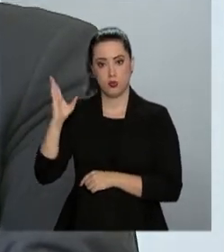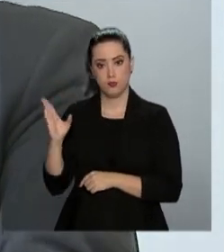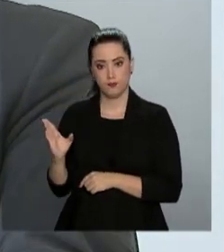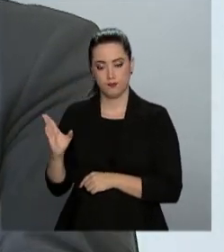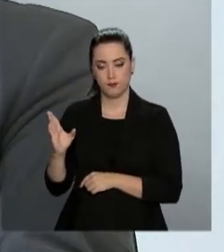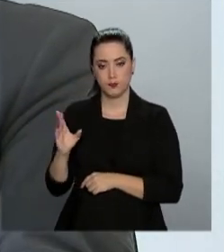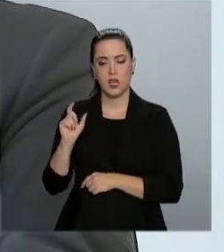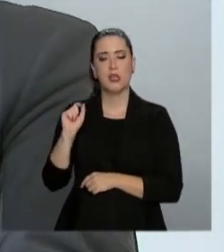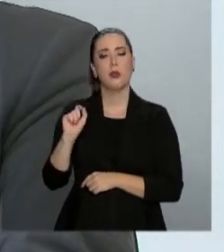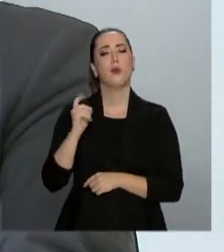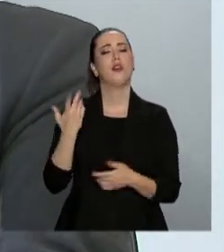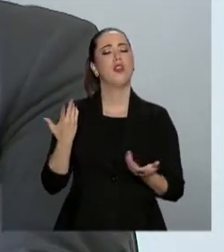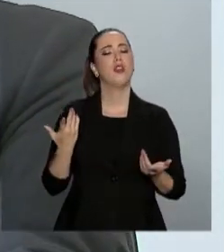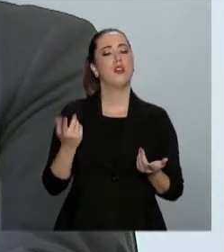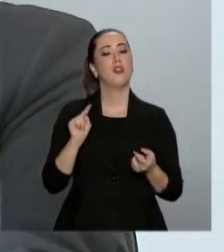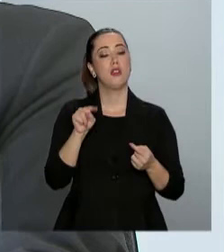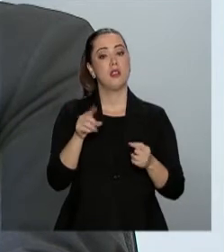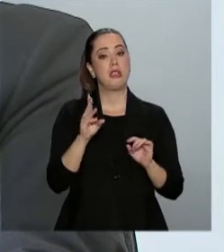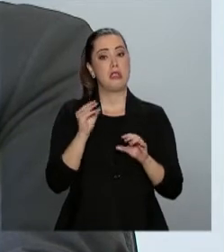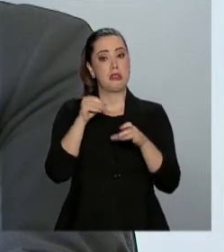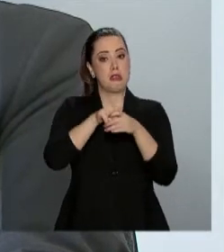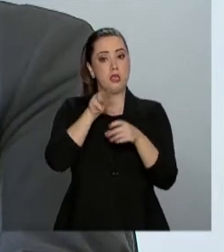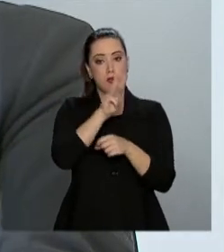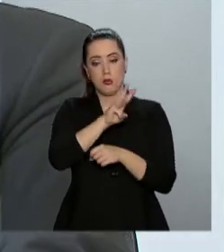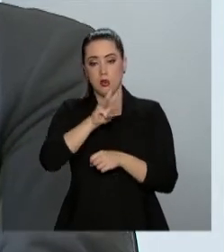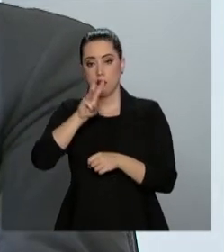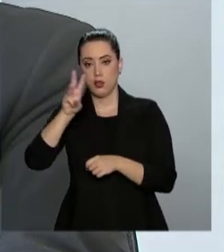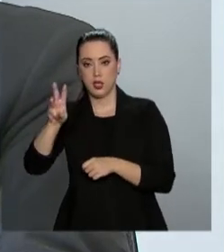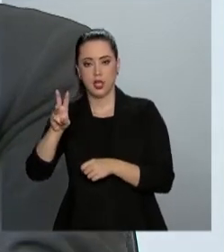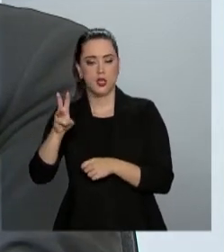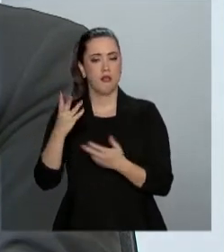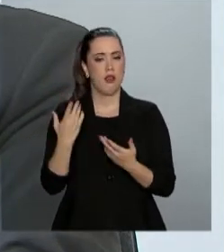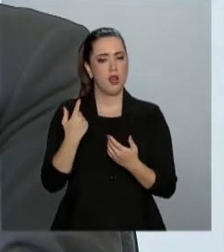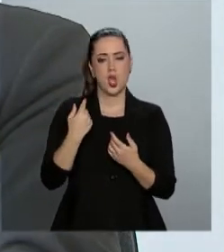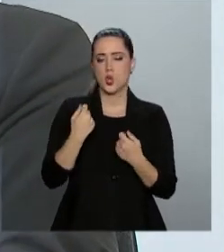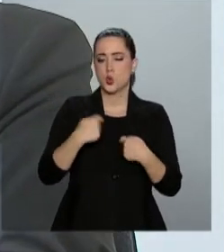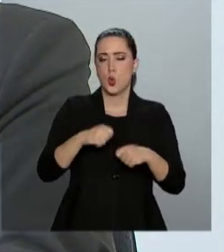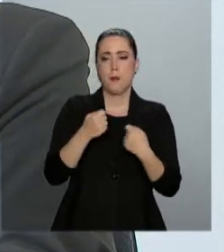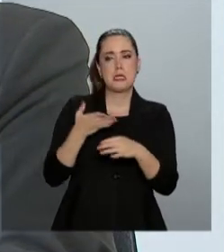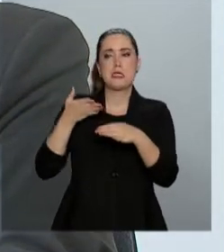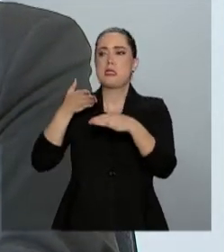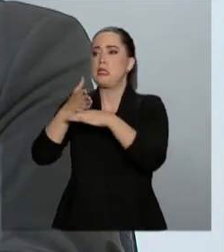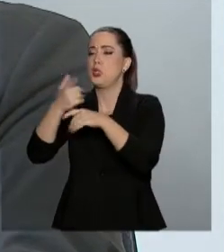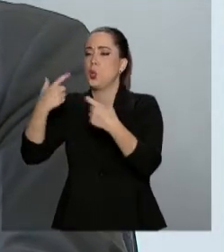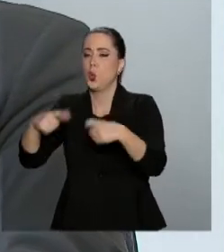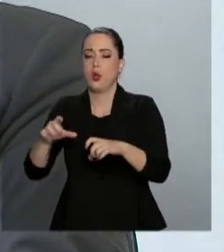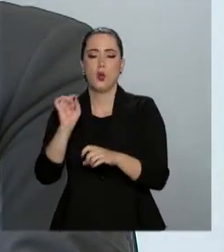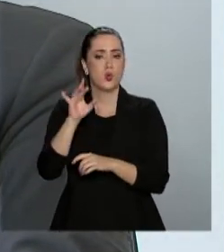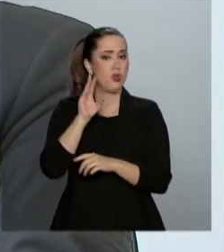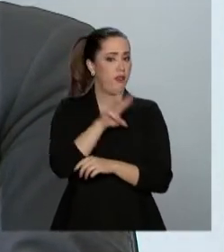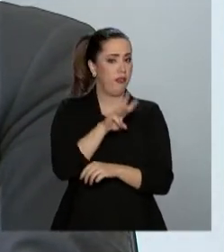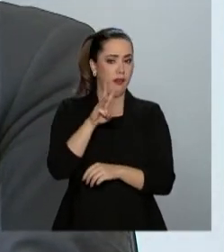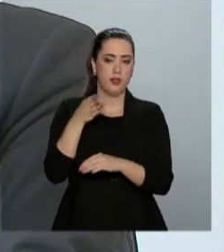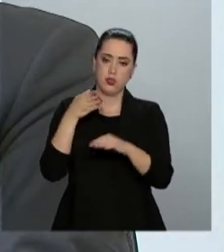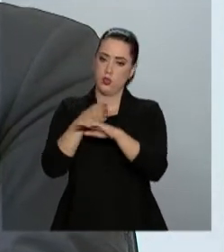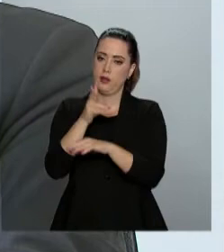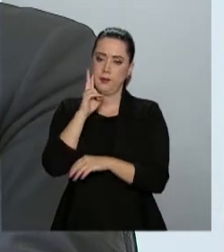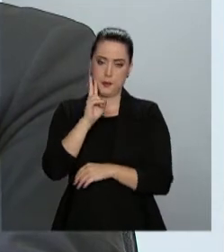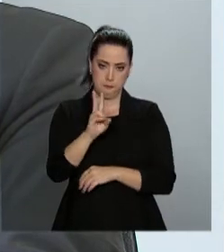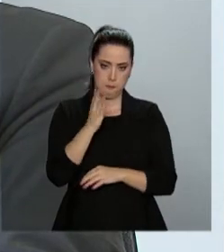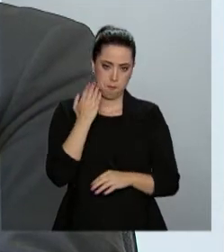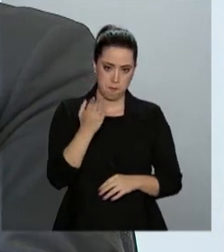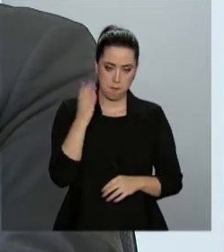consumidor.gov.br, que é uma plataforma digital, portanto, a pessoa não perde tempo, ela entra na internet, faz a reclamação, e essa